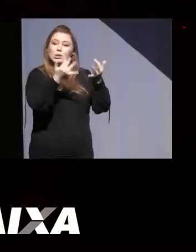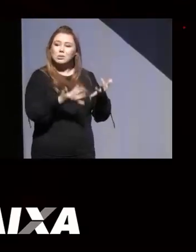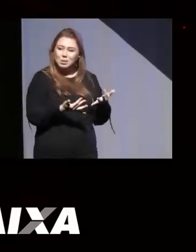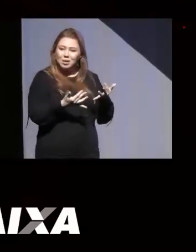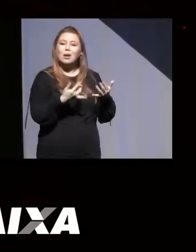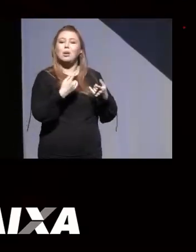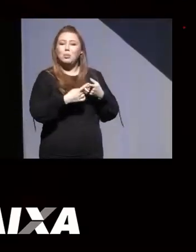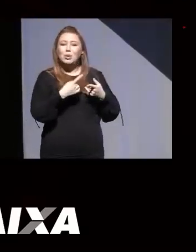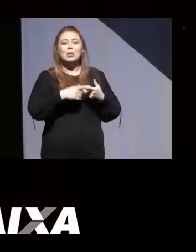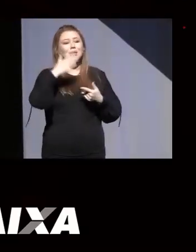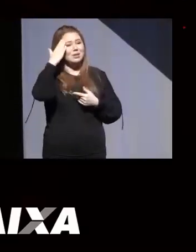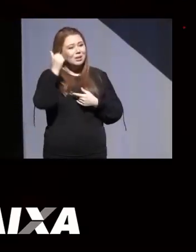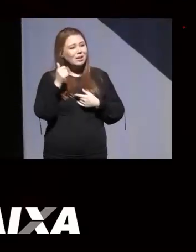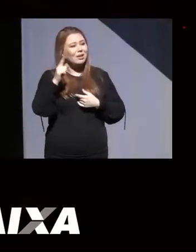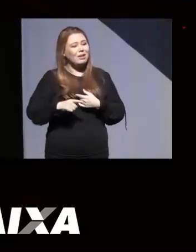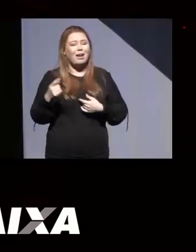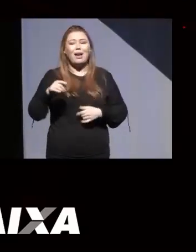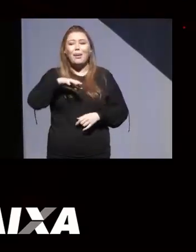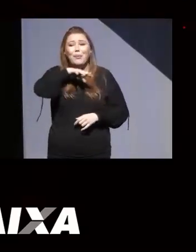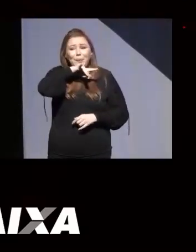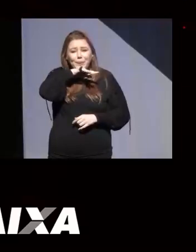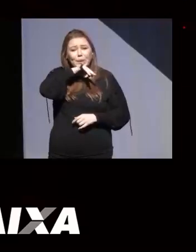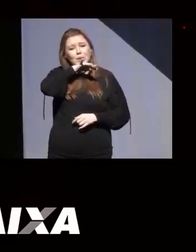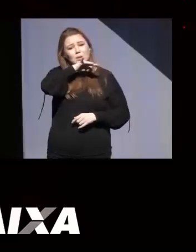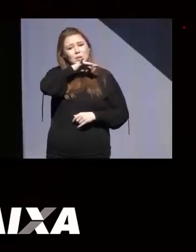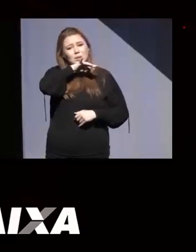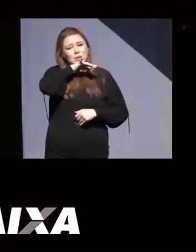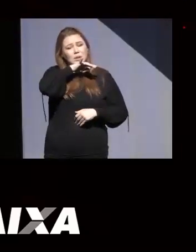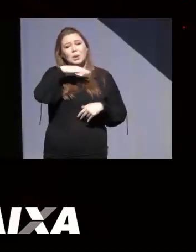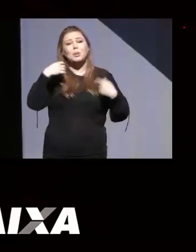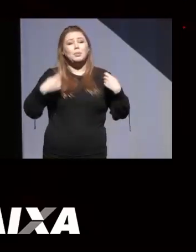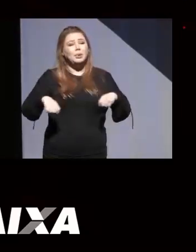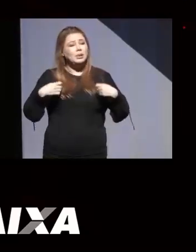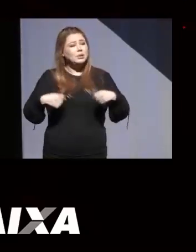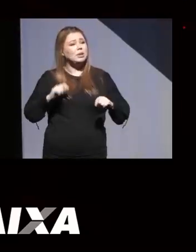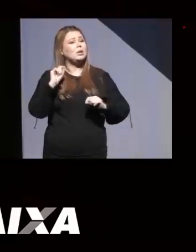que eles são ruins e que eles têm que ser efetivamente